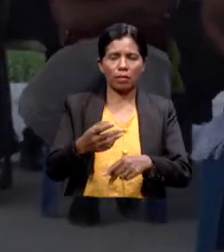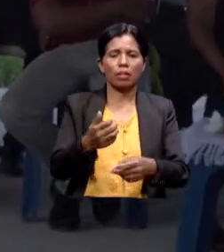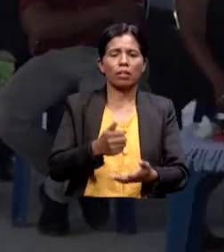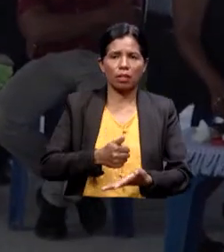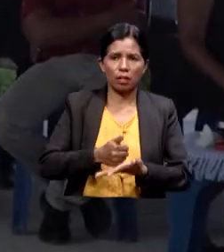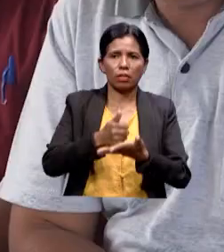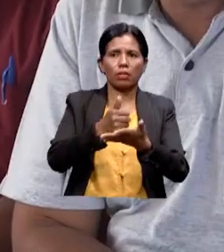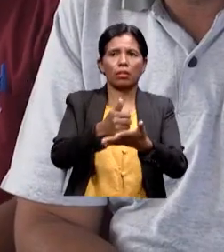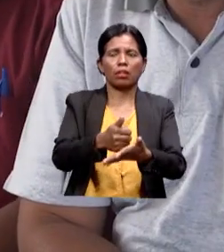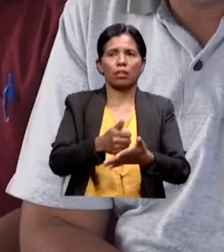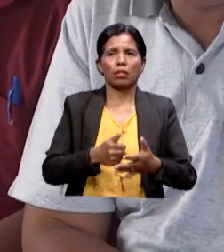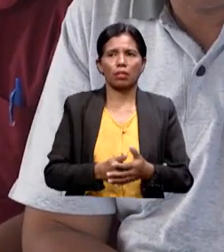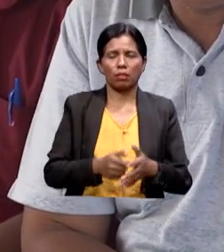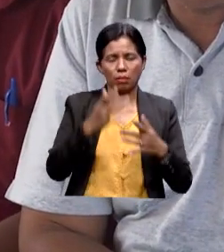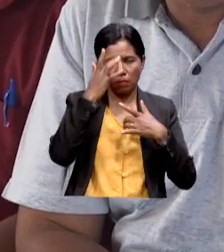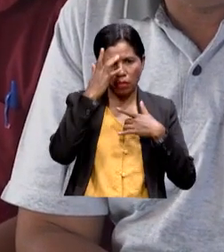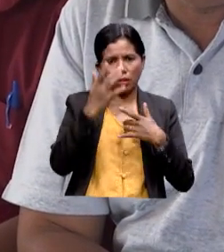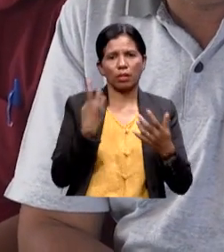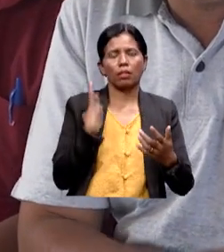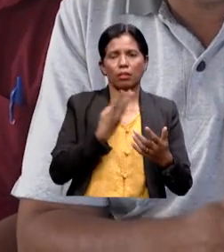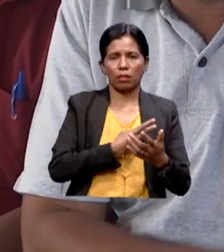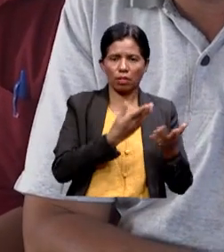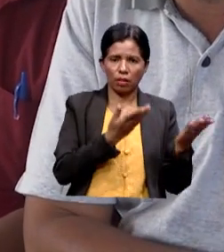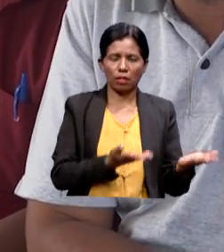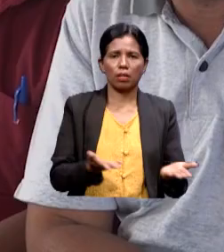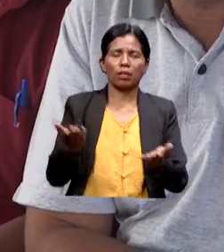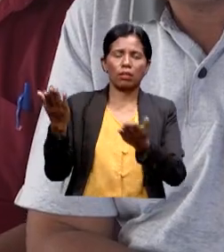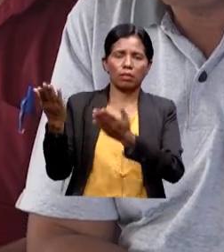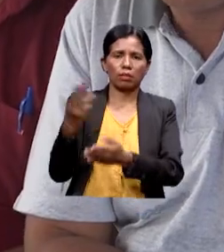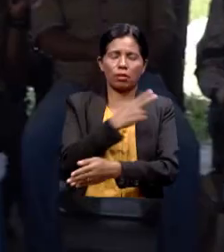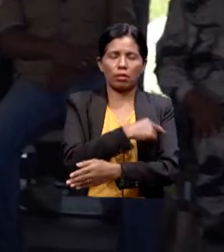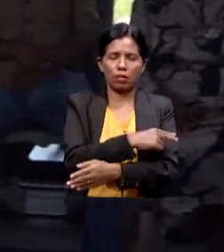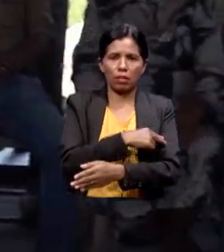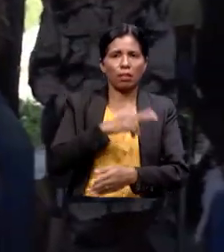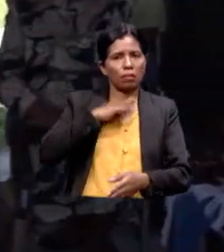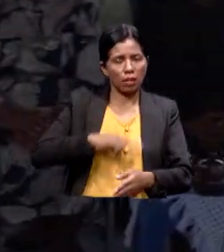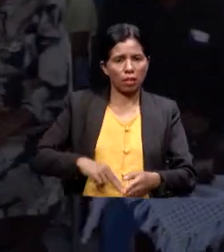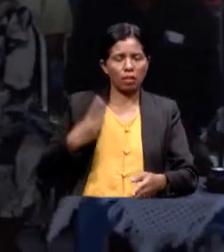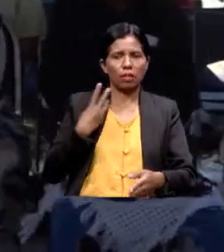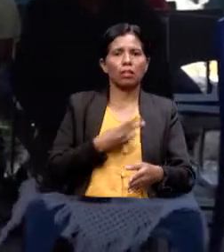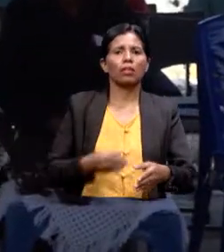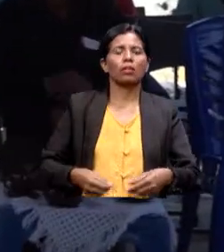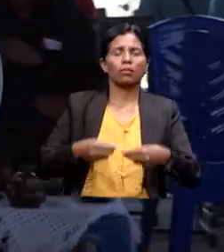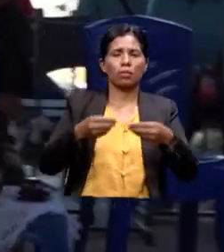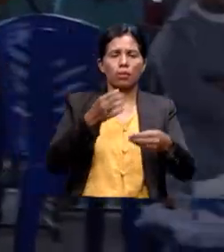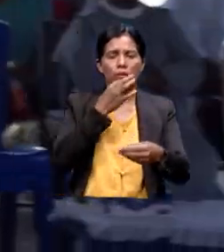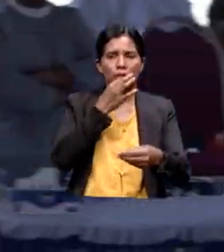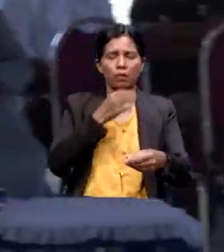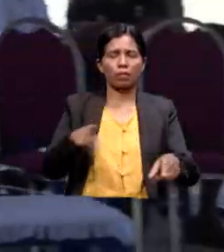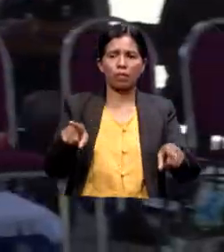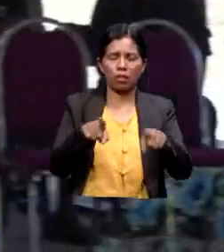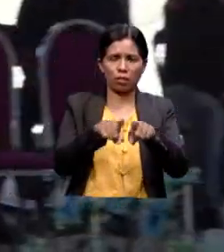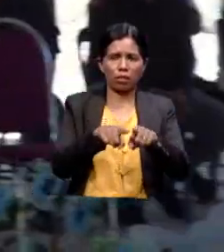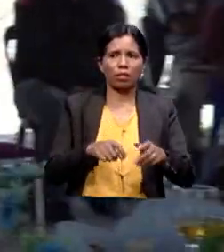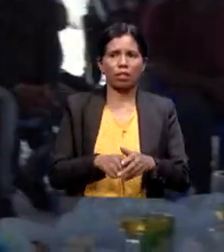lá, moros caro, de lori, a blá caro que te forrá. Também é na lica que agradece muito bar,